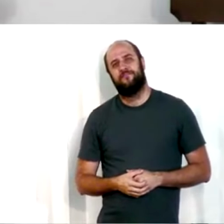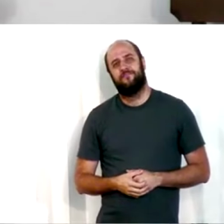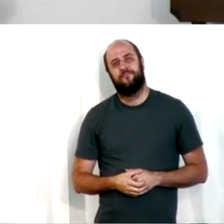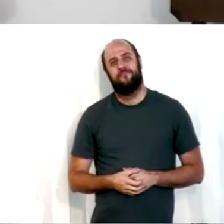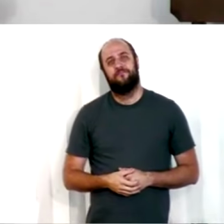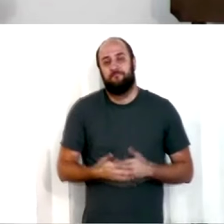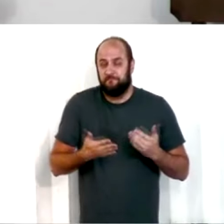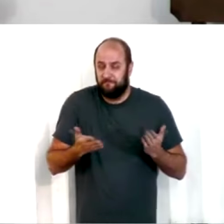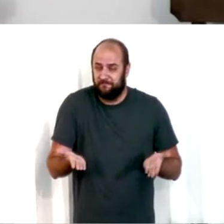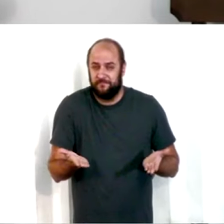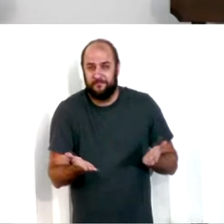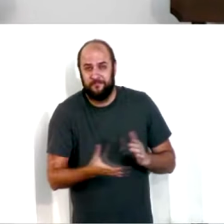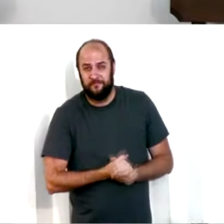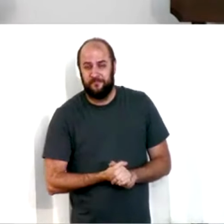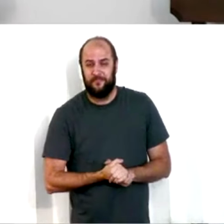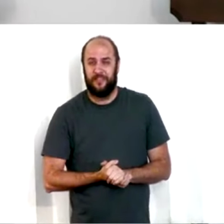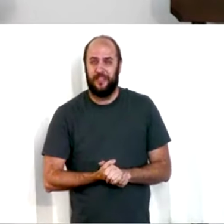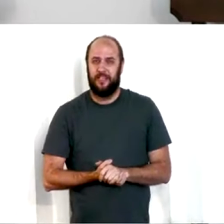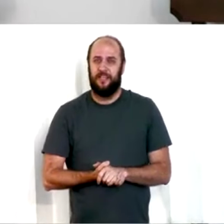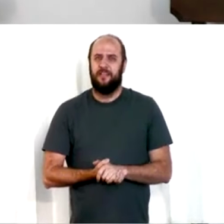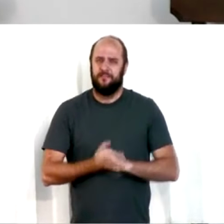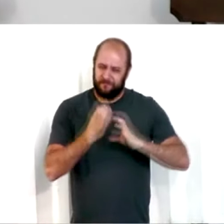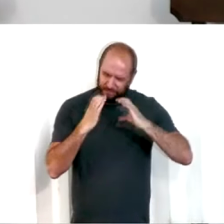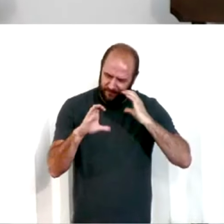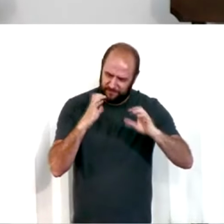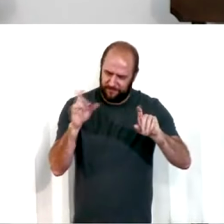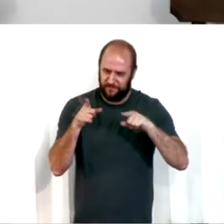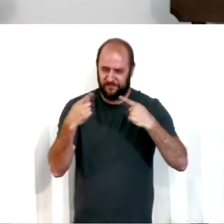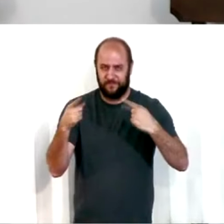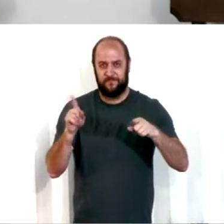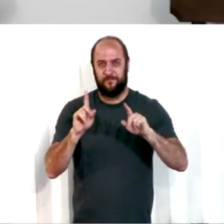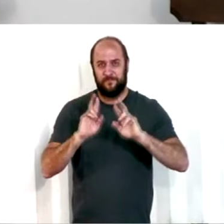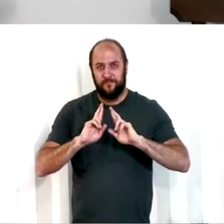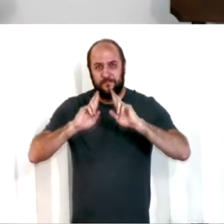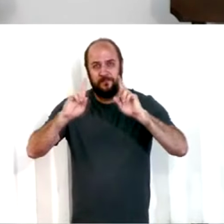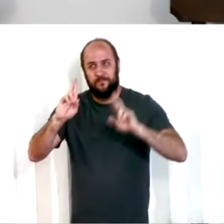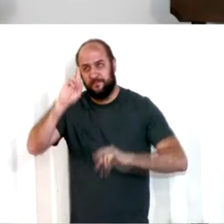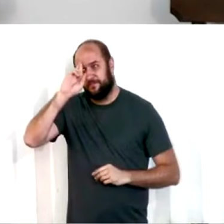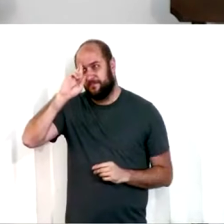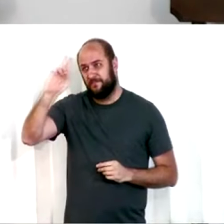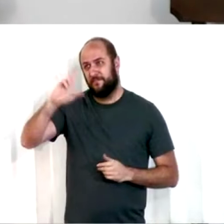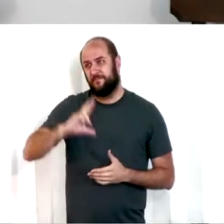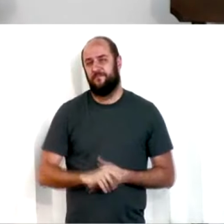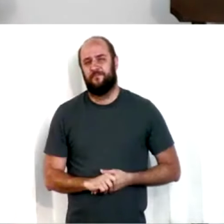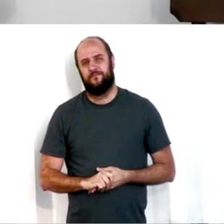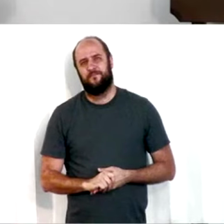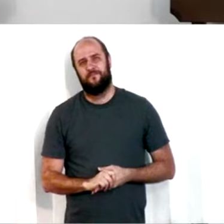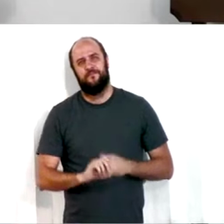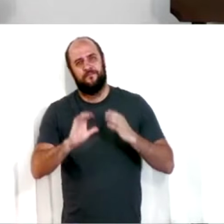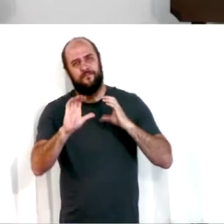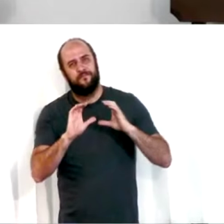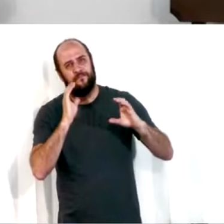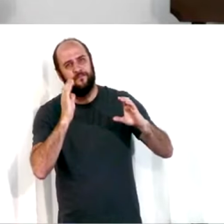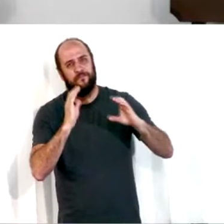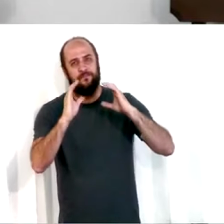Assim sendo, vamos entoar um cântico, irmãos, em resposta a esse sermão. Vamos